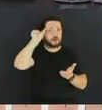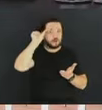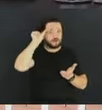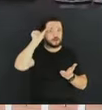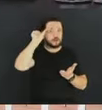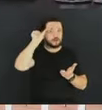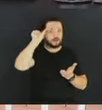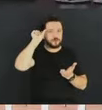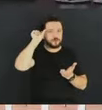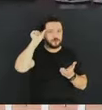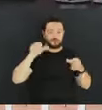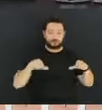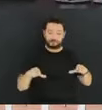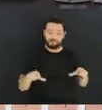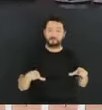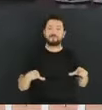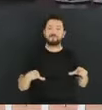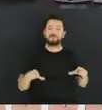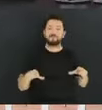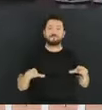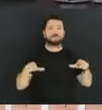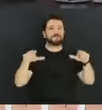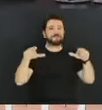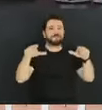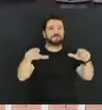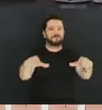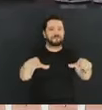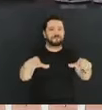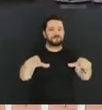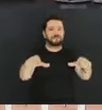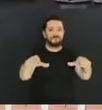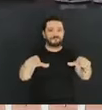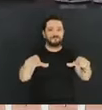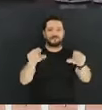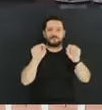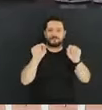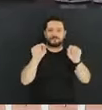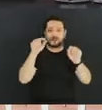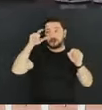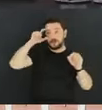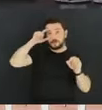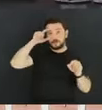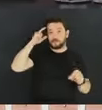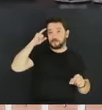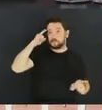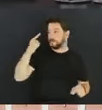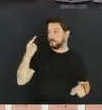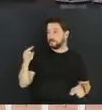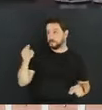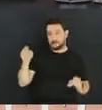certificado. Vou acompanhar o vereador Serginho no posto. A professora Josete assume a à presidência,